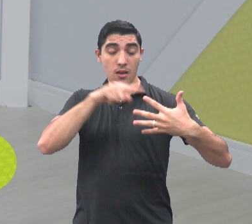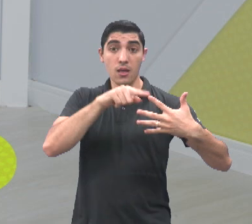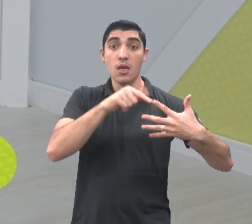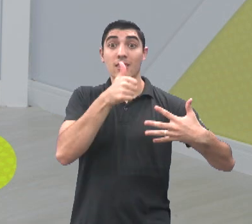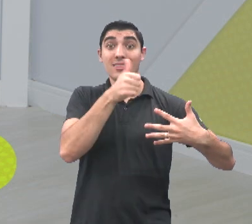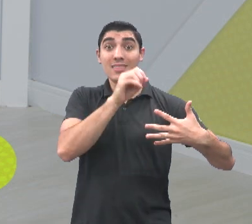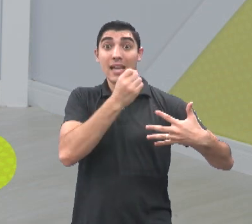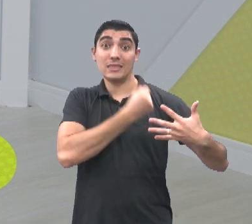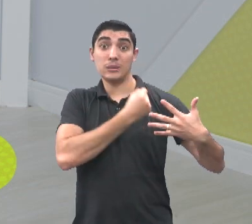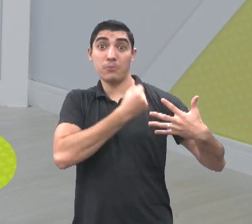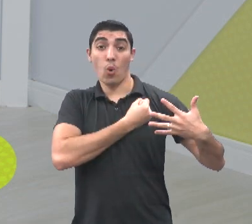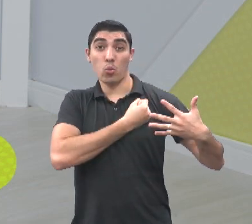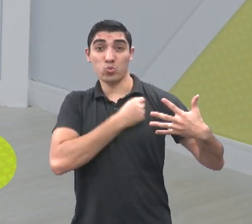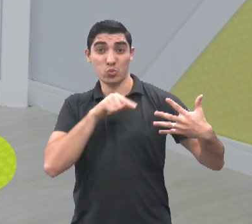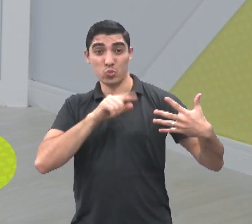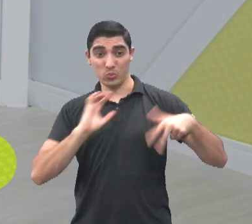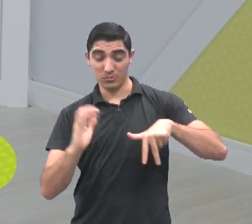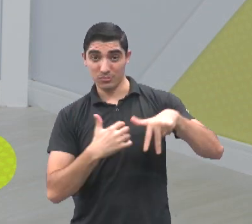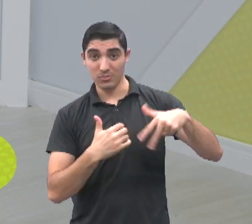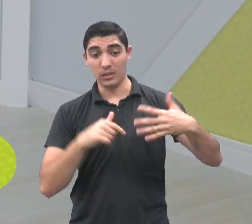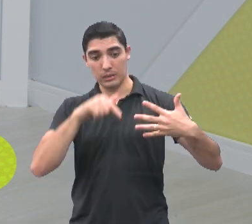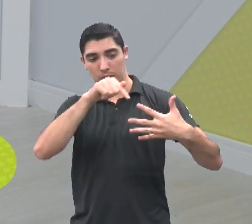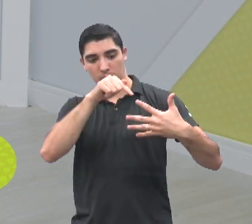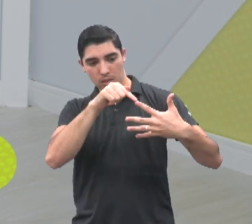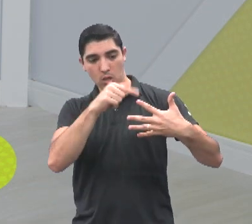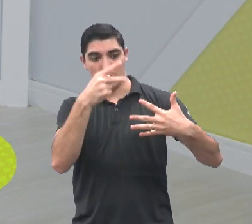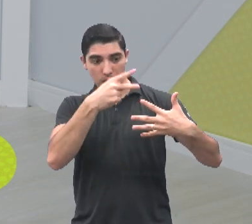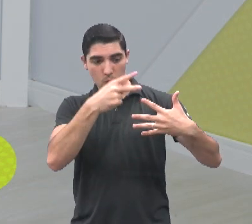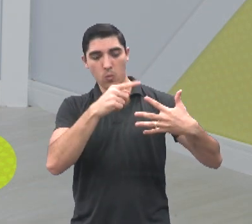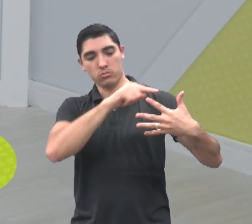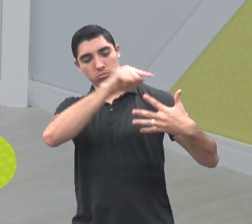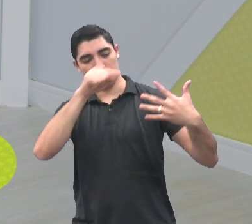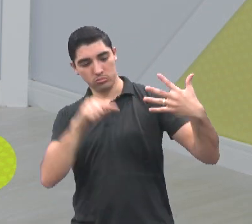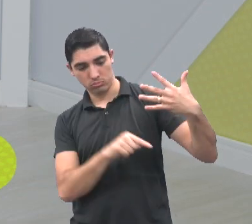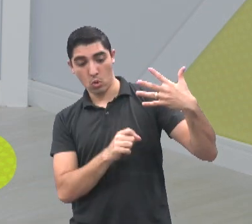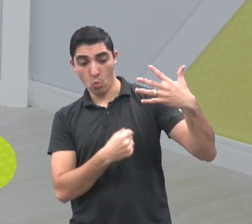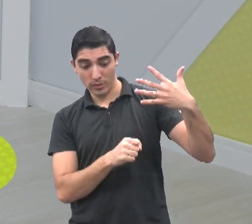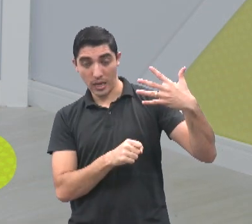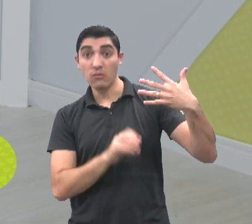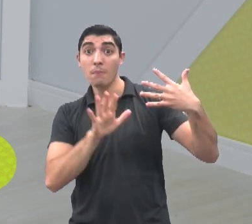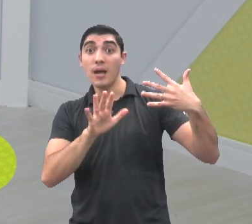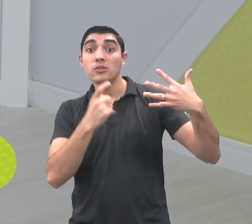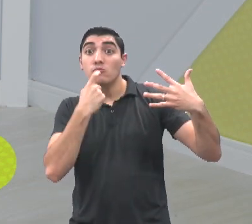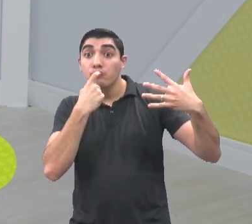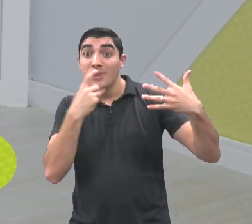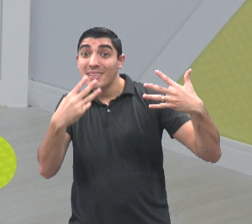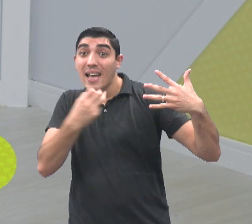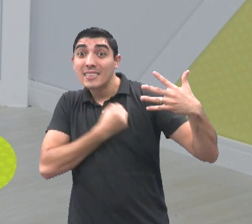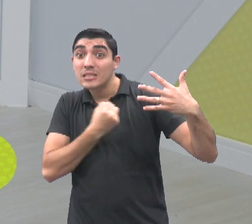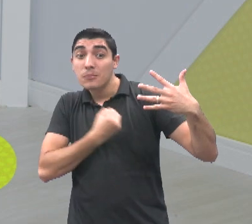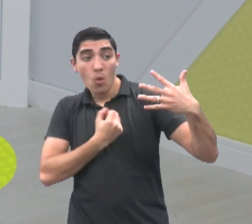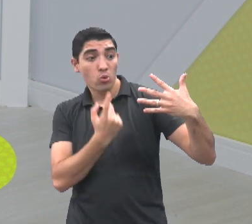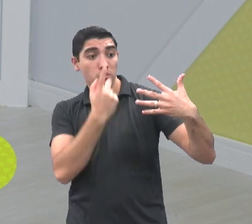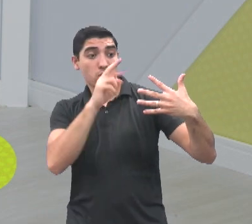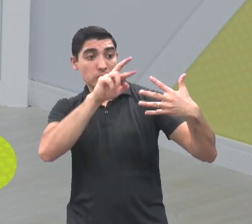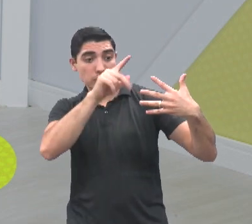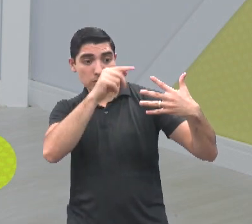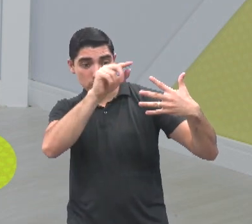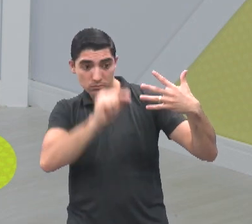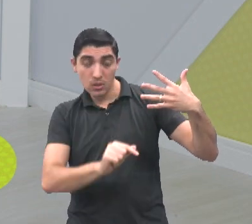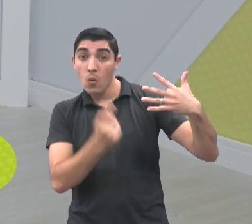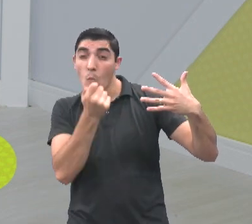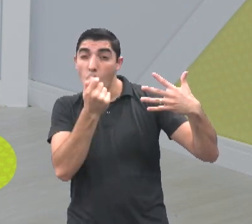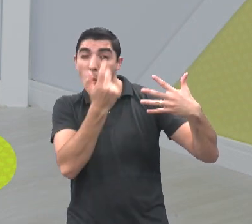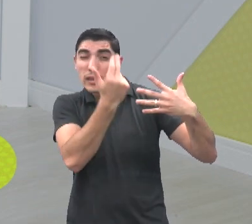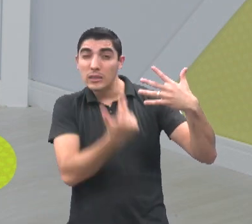esse distanciamento de posição. Um é o 2º, o outro é o 8º, mas se o União Barbarense vencer, iguala o Joseense, que é o